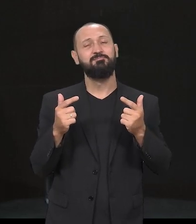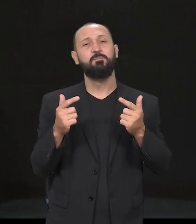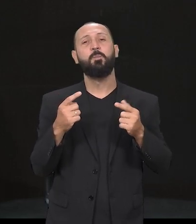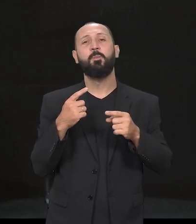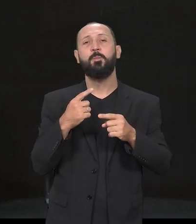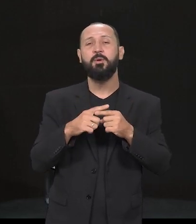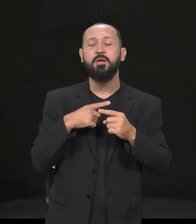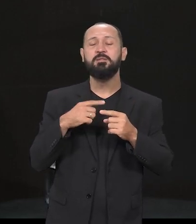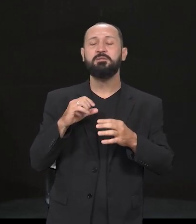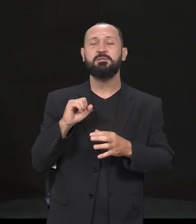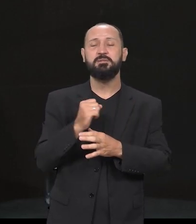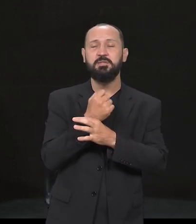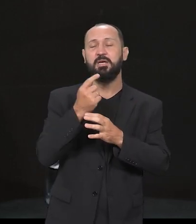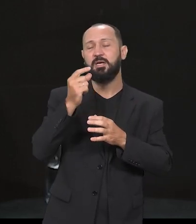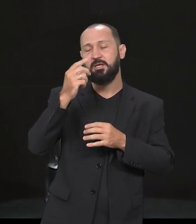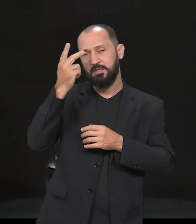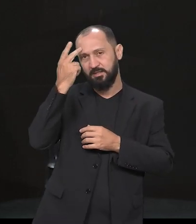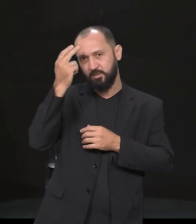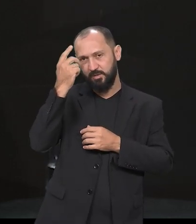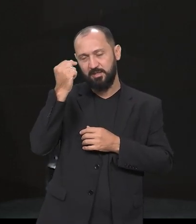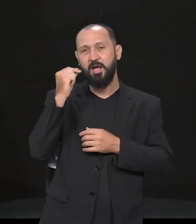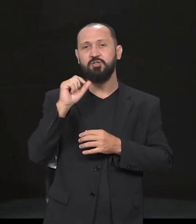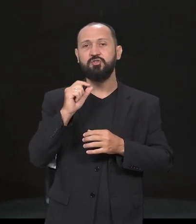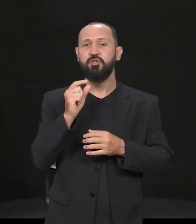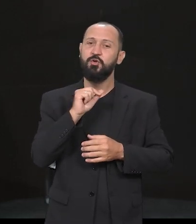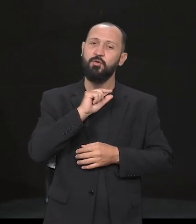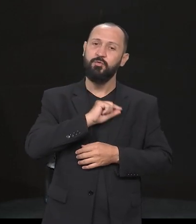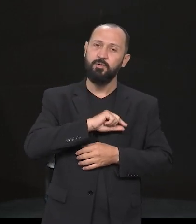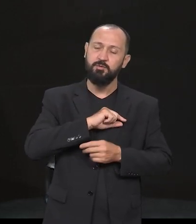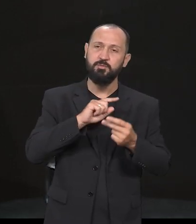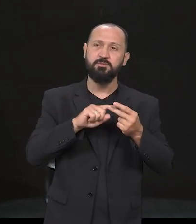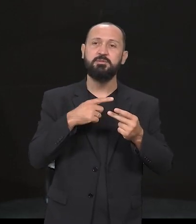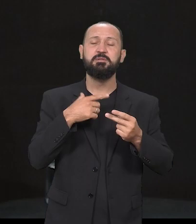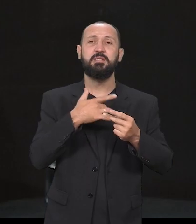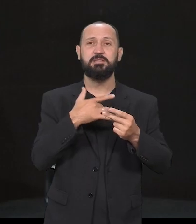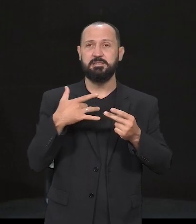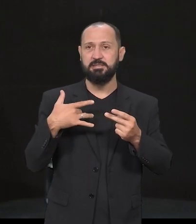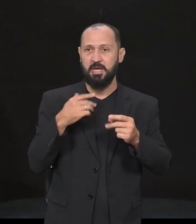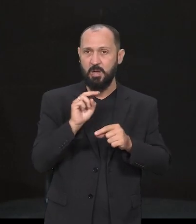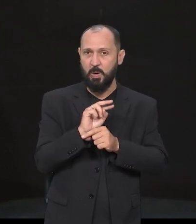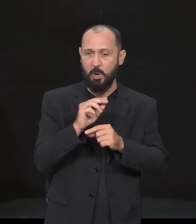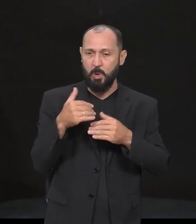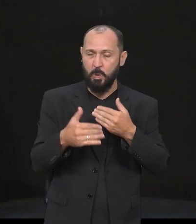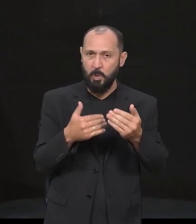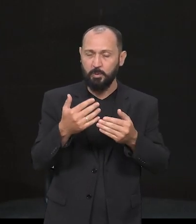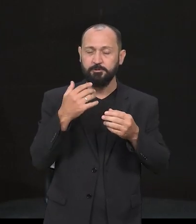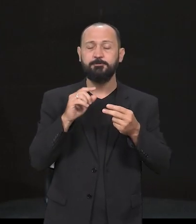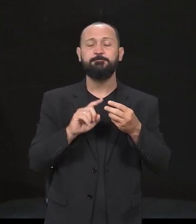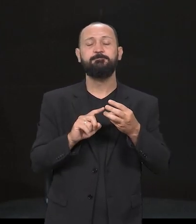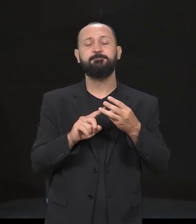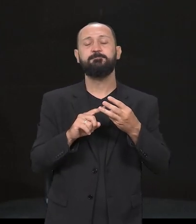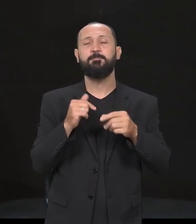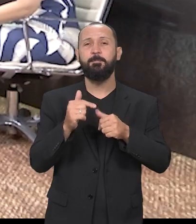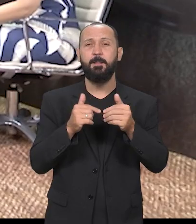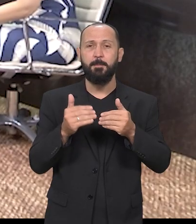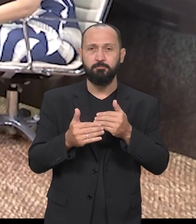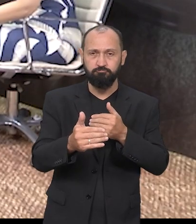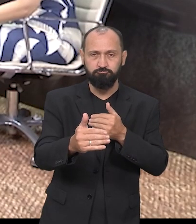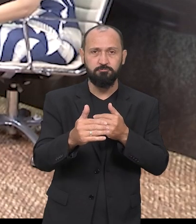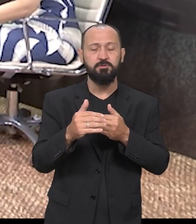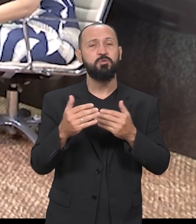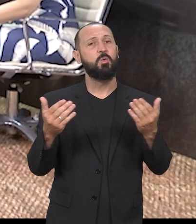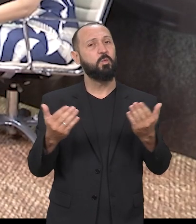grande, porque a gente tem estabilidade financeira, a gente tem plano de saúde, a gente tem uma carreira estável e